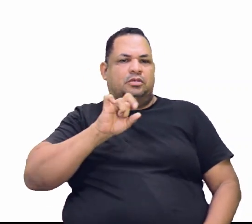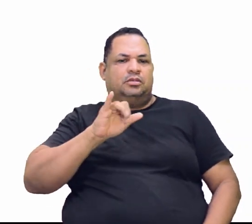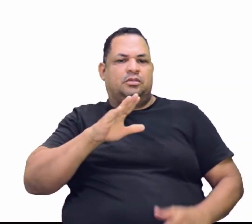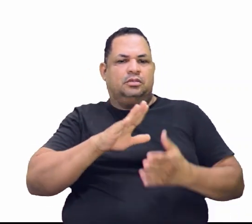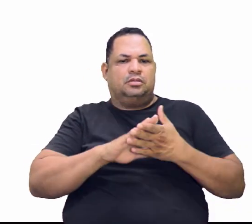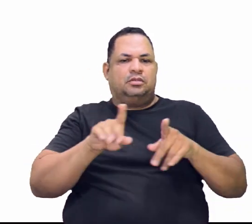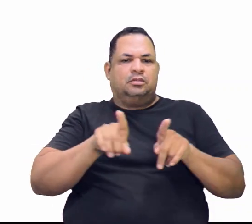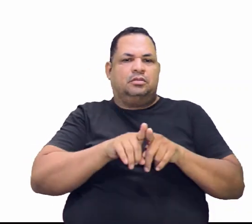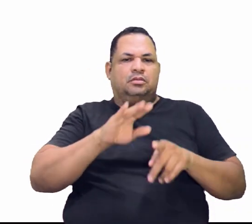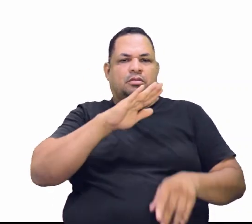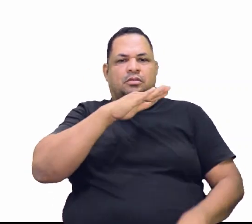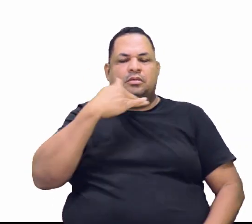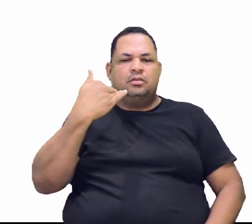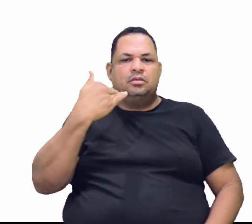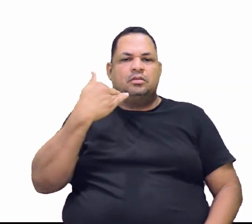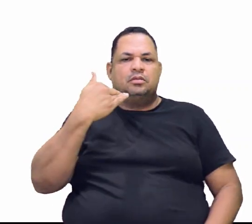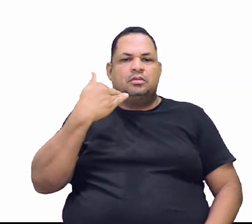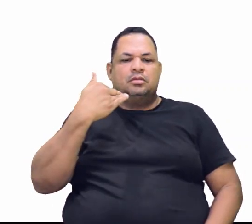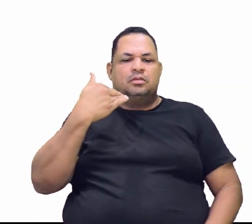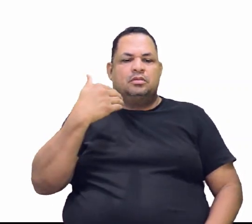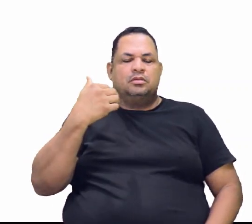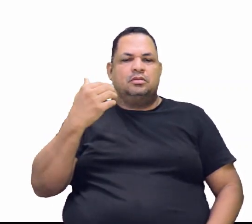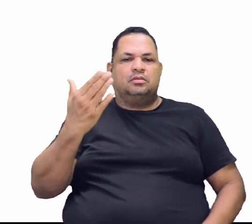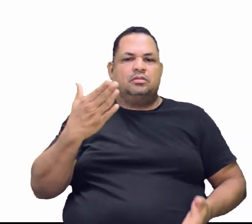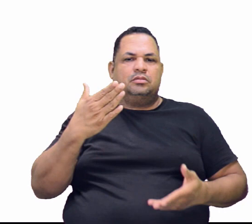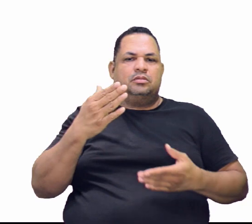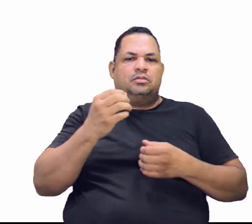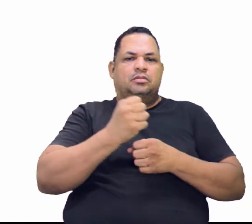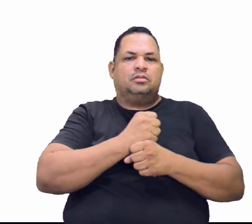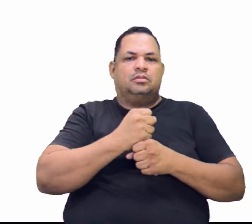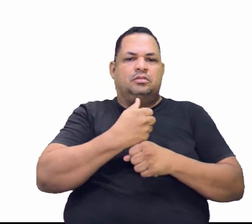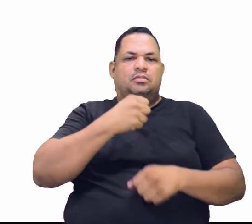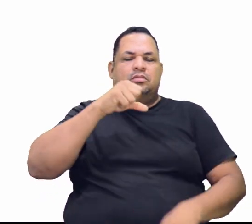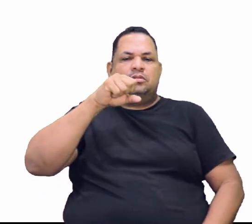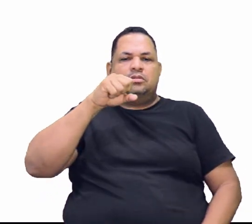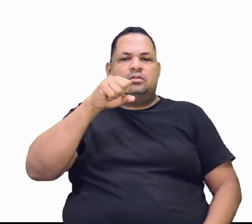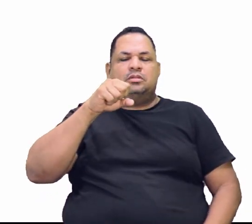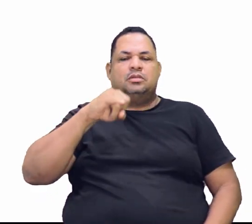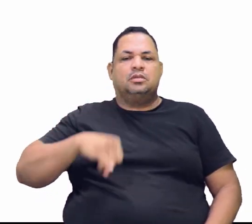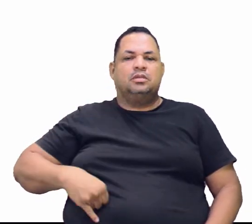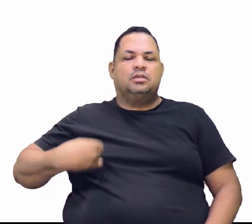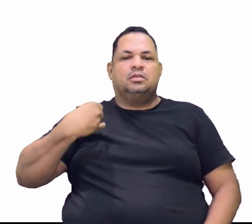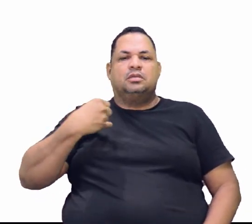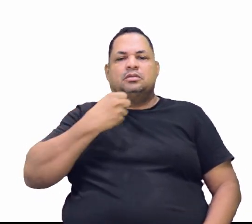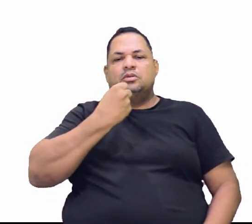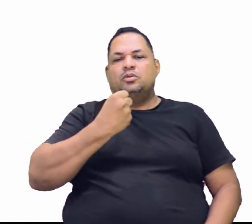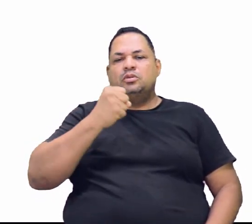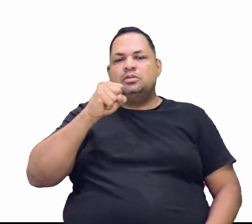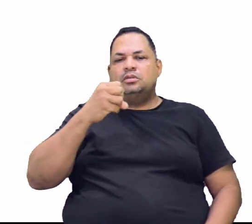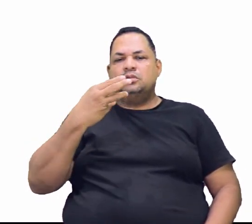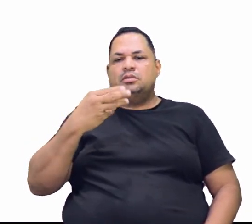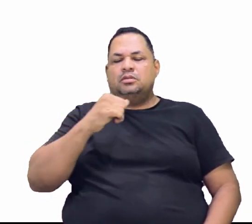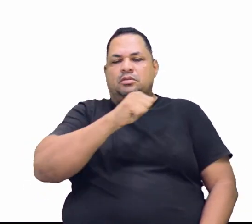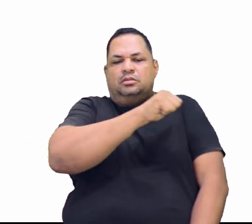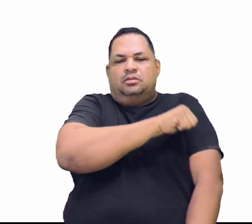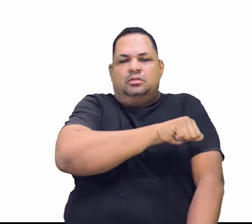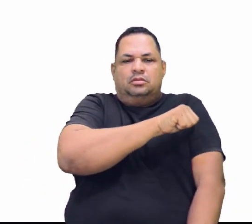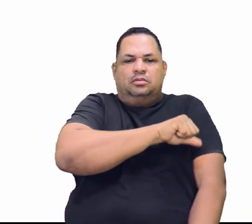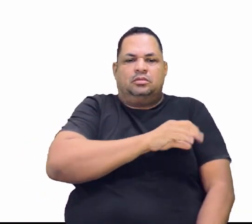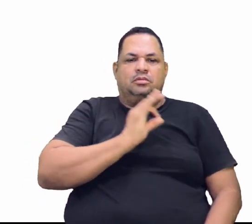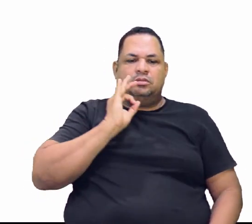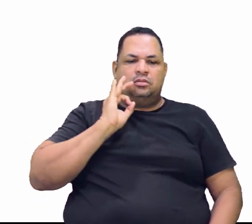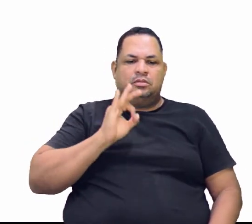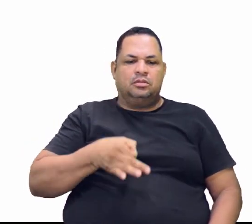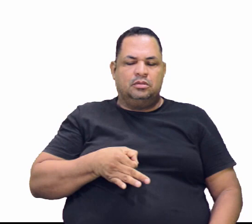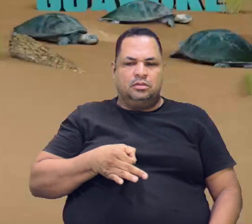Ferreira, que vai morrer, senhores, aos 83 anos no Rio de Janeiro.